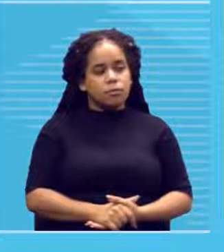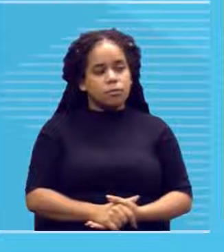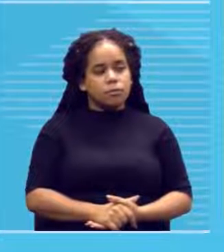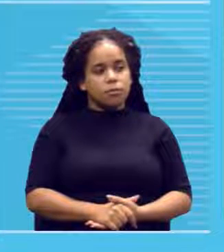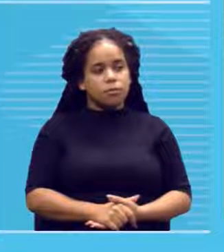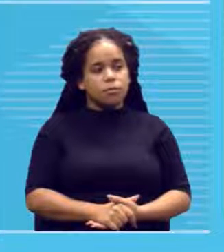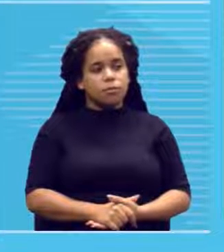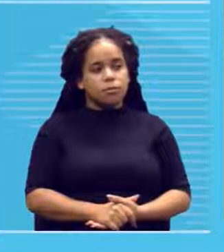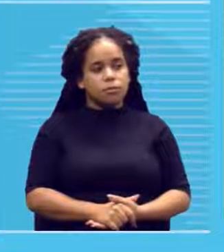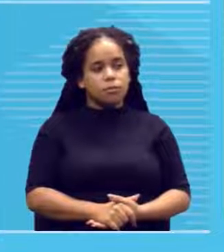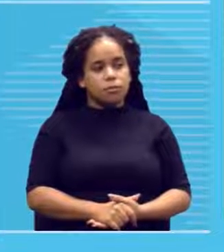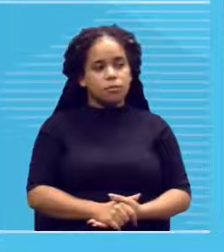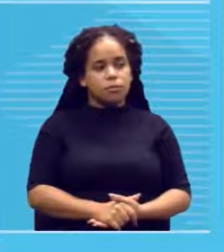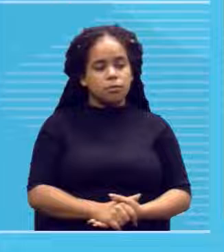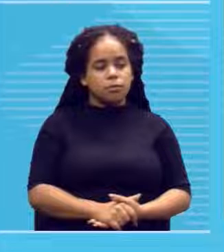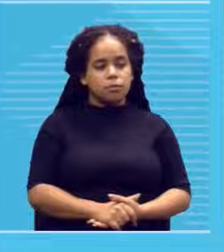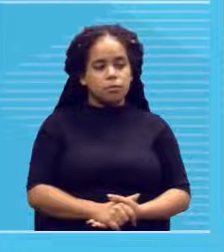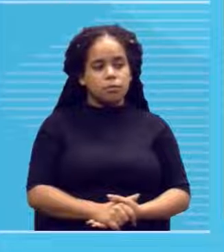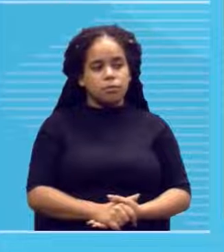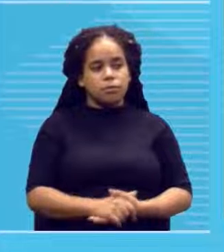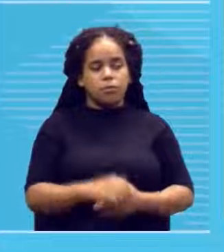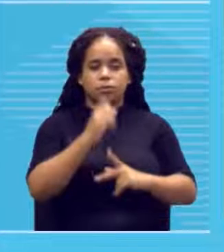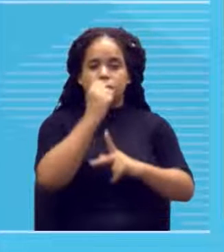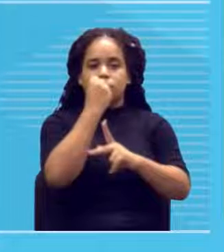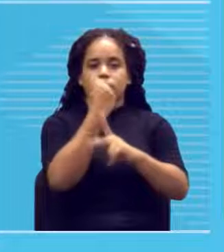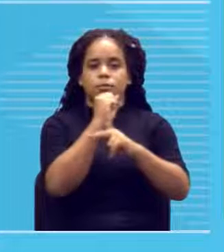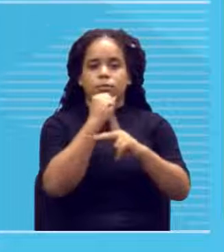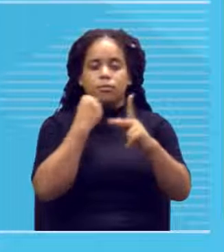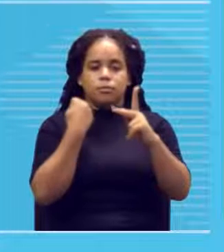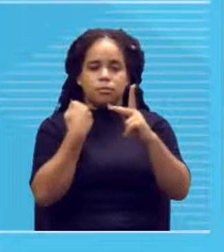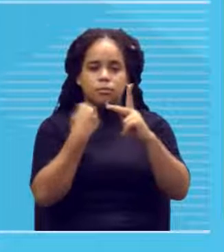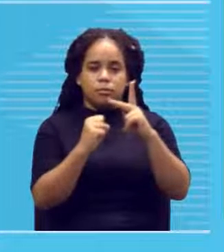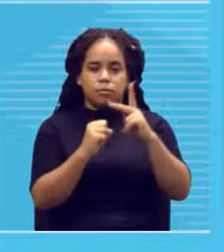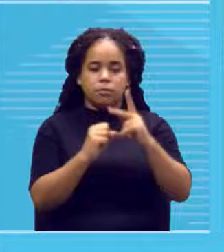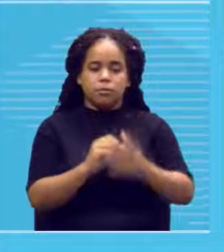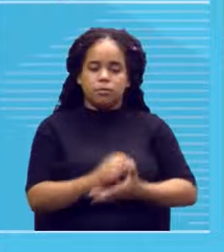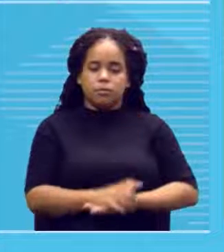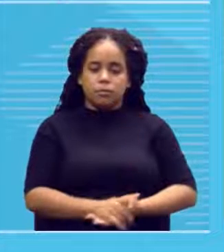Acompanha comigo 8 x 8